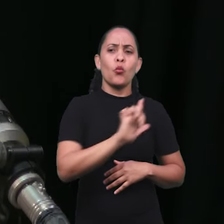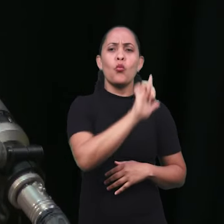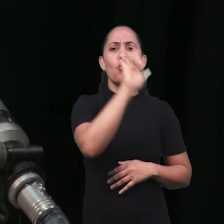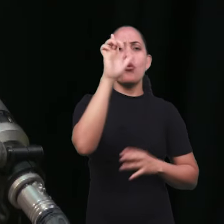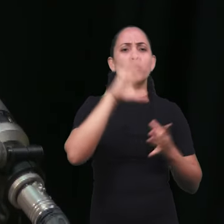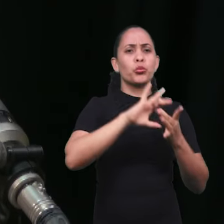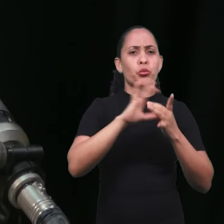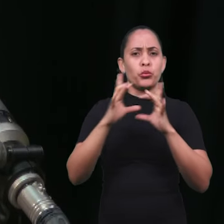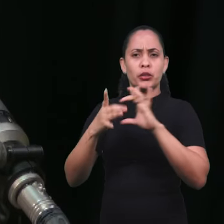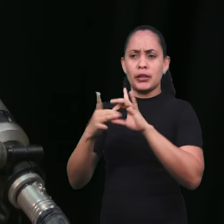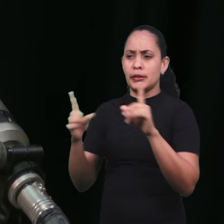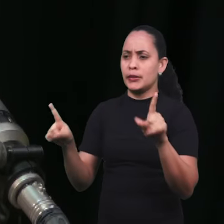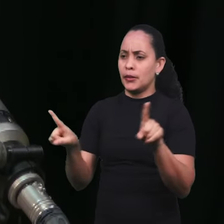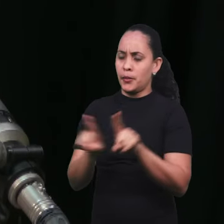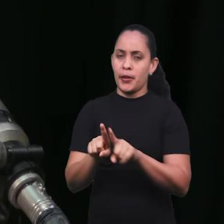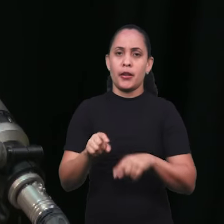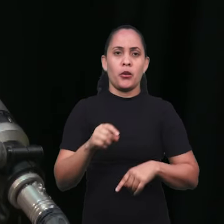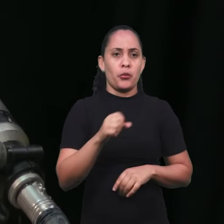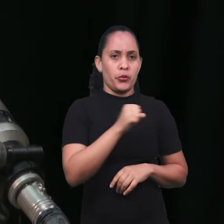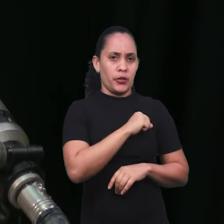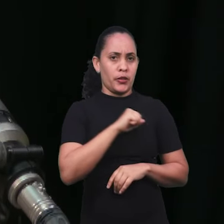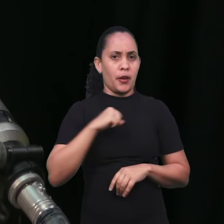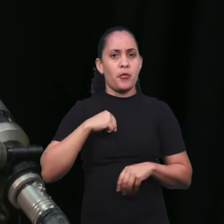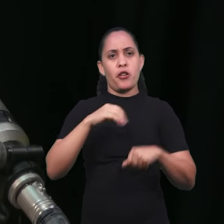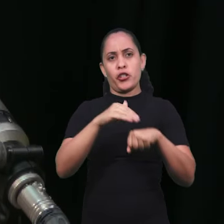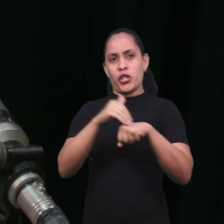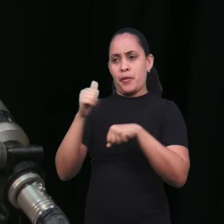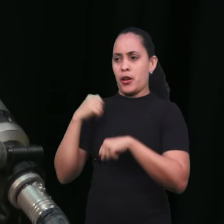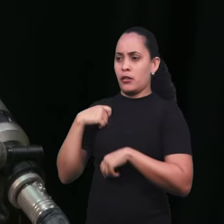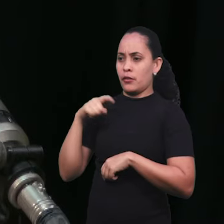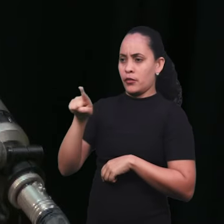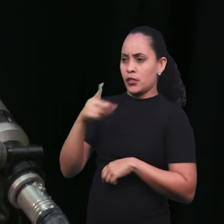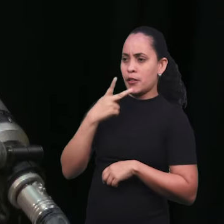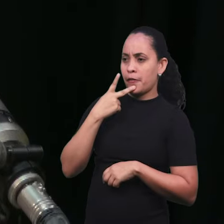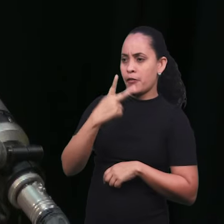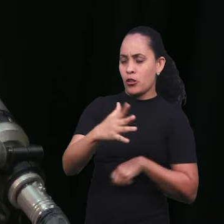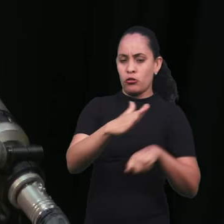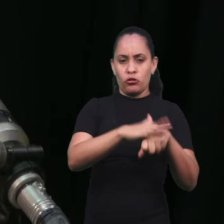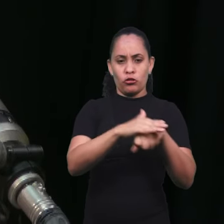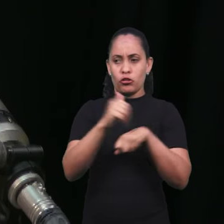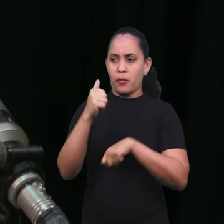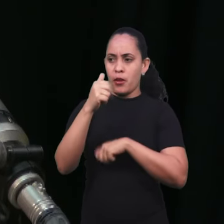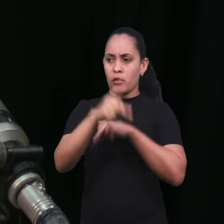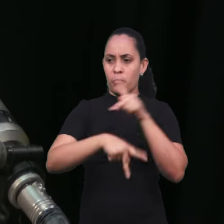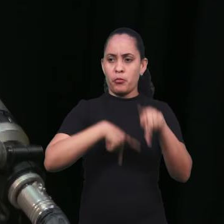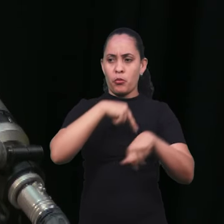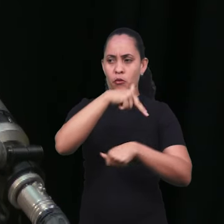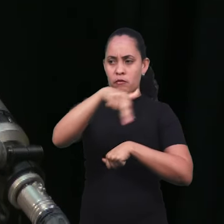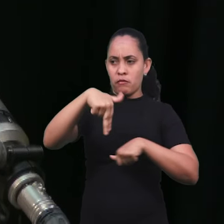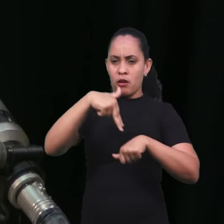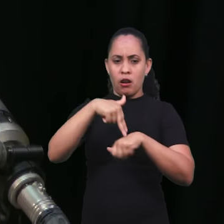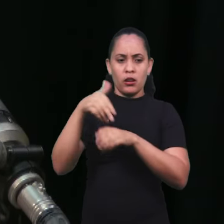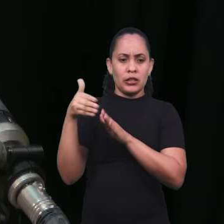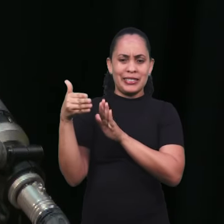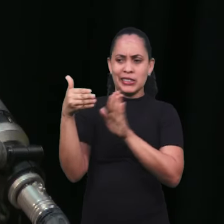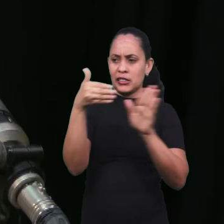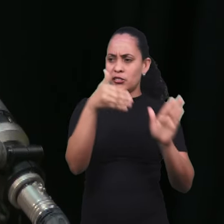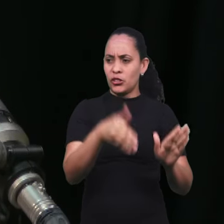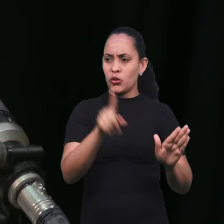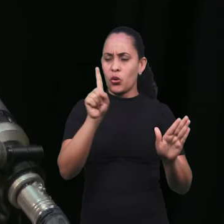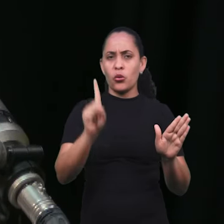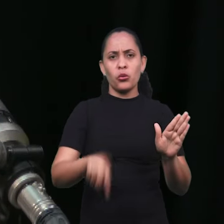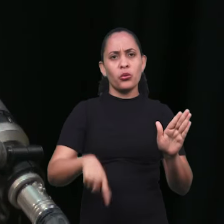contexto do ministério quando Samuel é chamado. Você falou, nação sacerdotal que